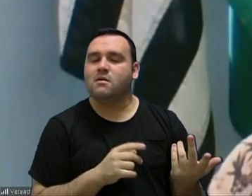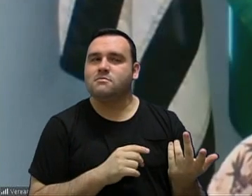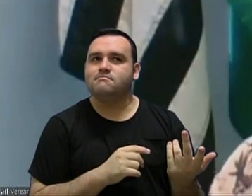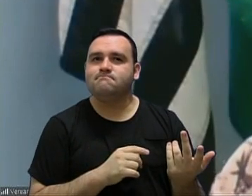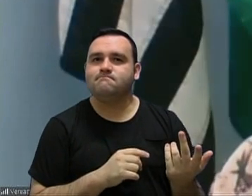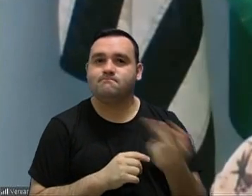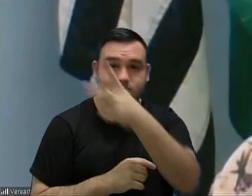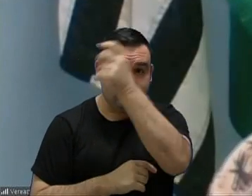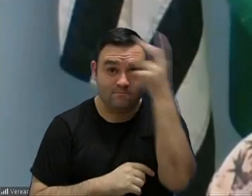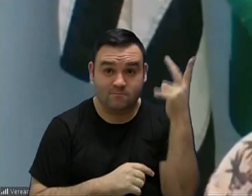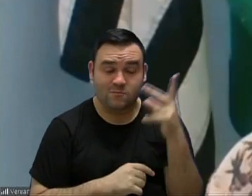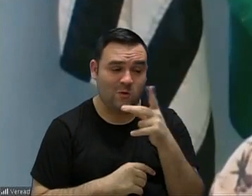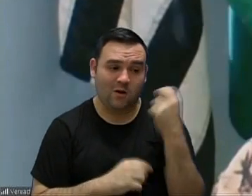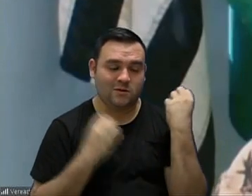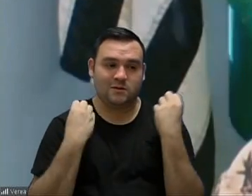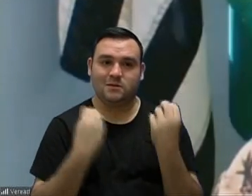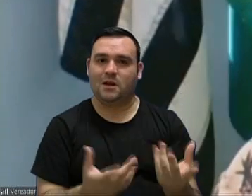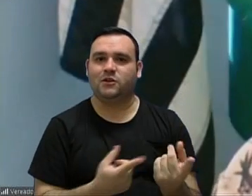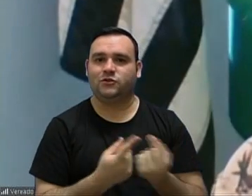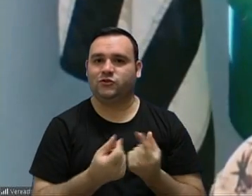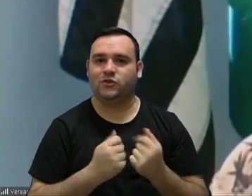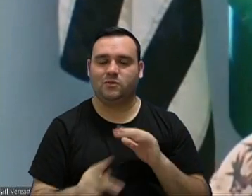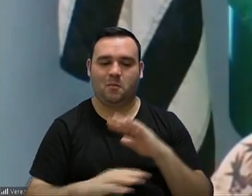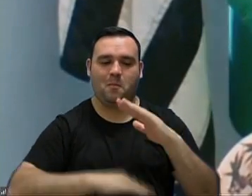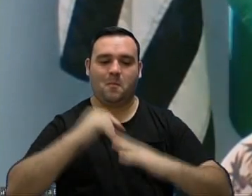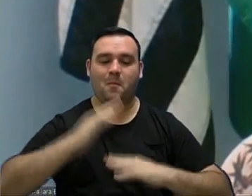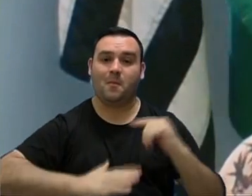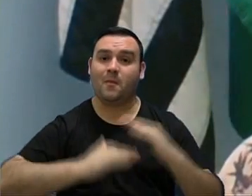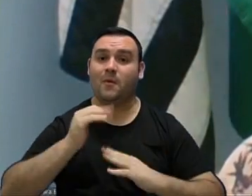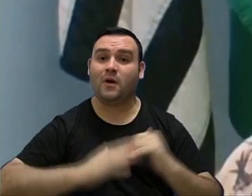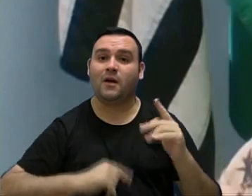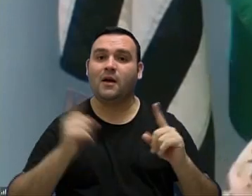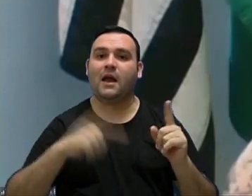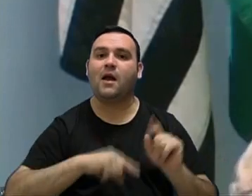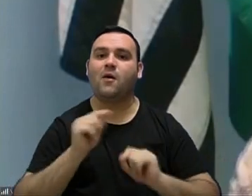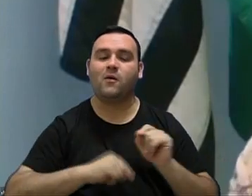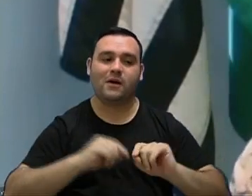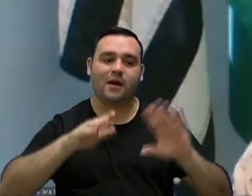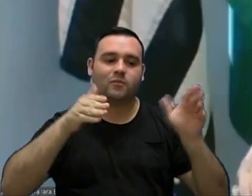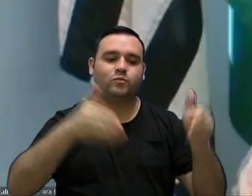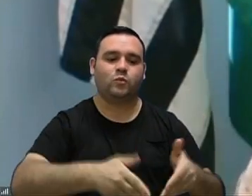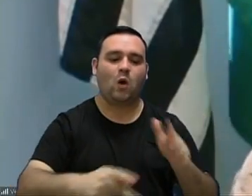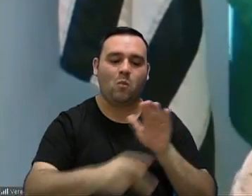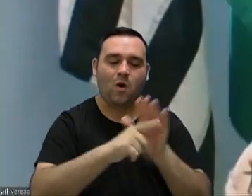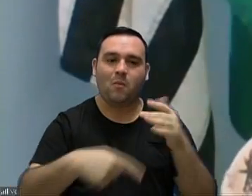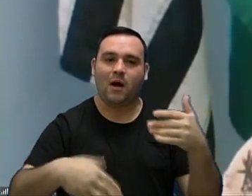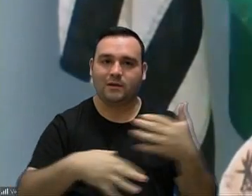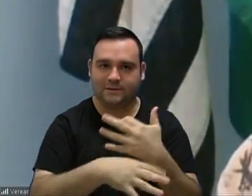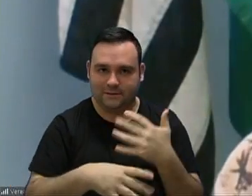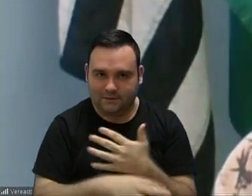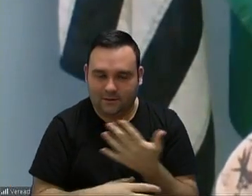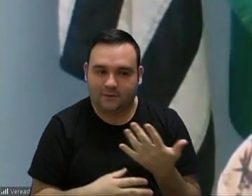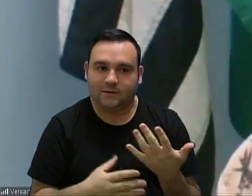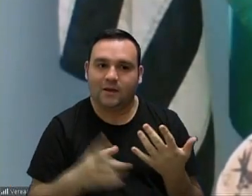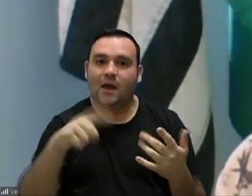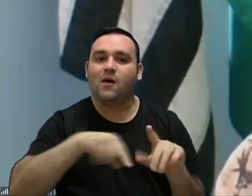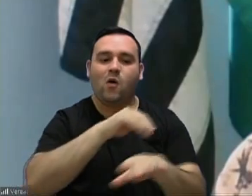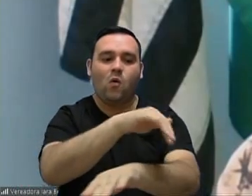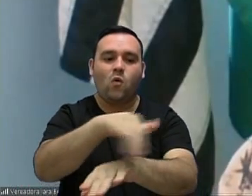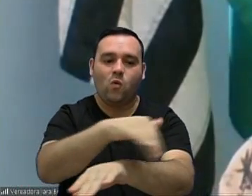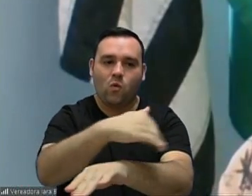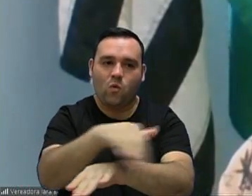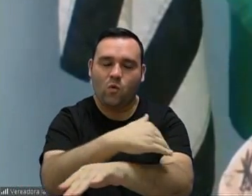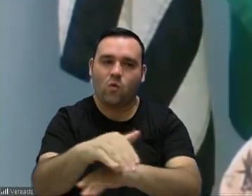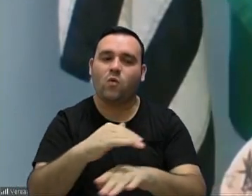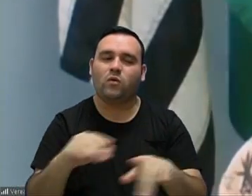A prefeitura não consignará recursos para ações que não sejam de competência do município. Tá bom. Pavimentação de vias urbanas